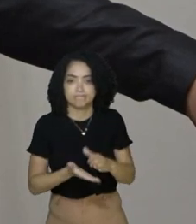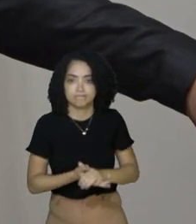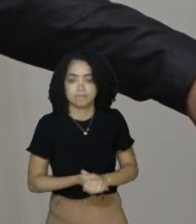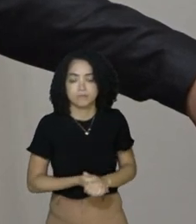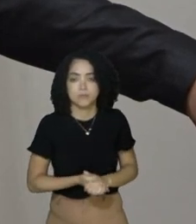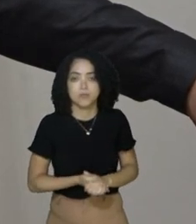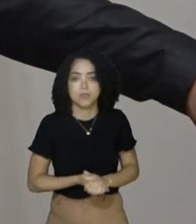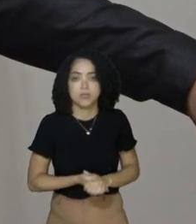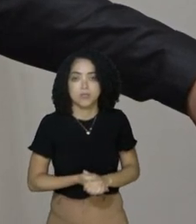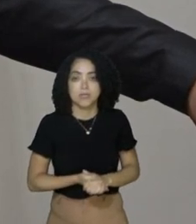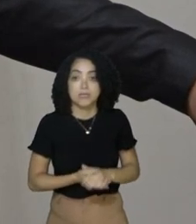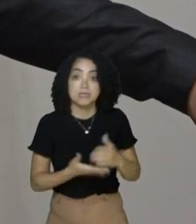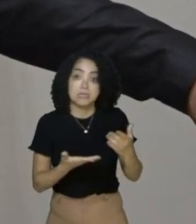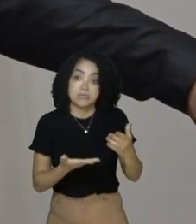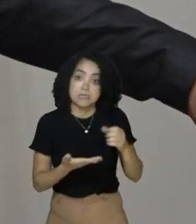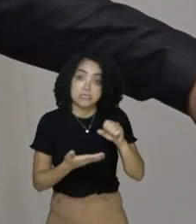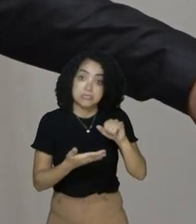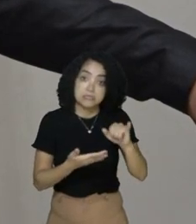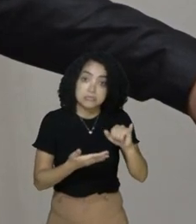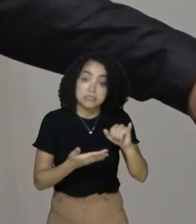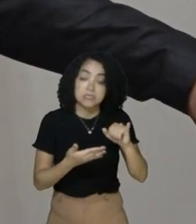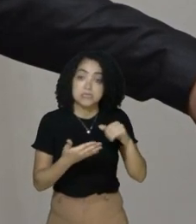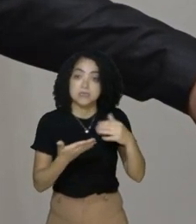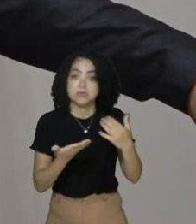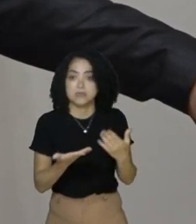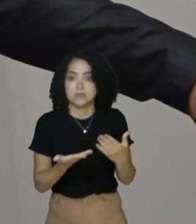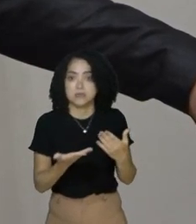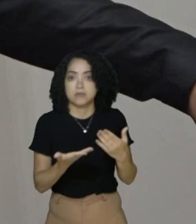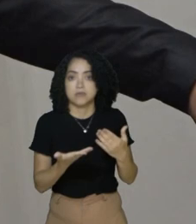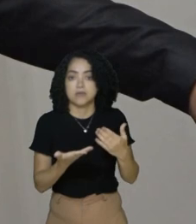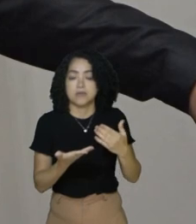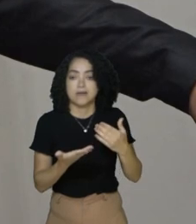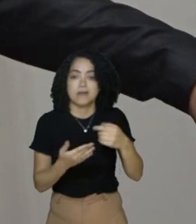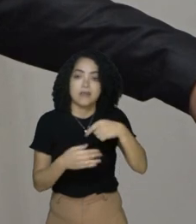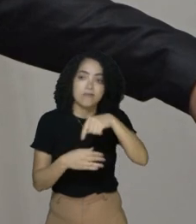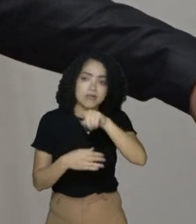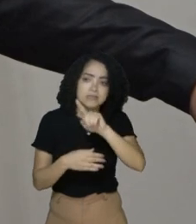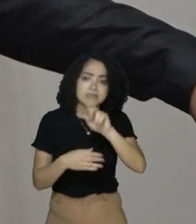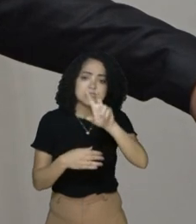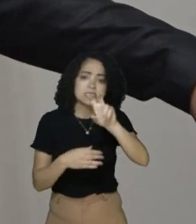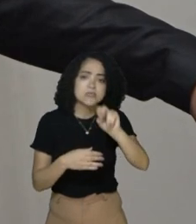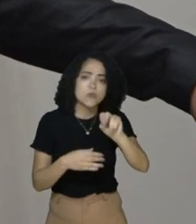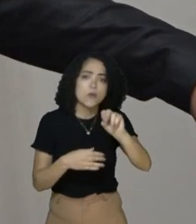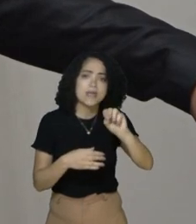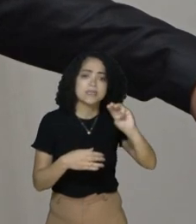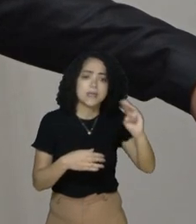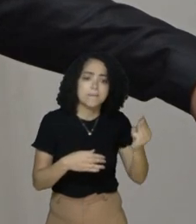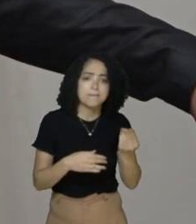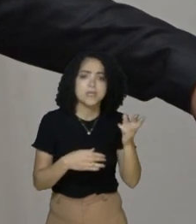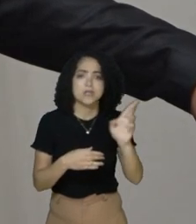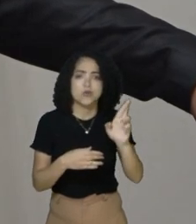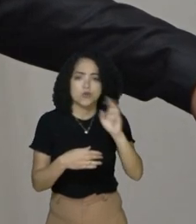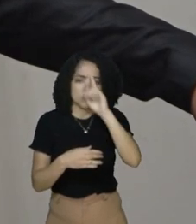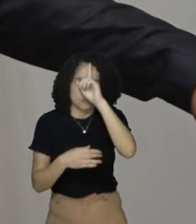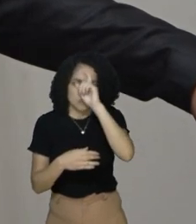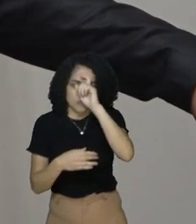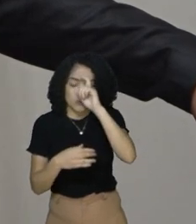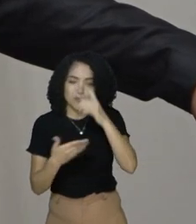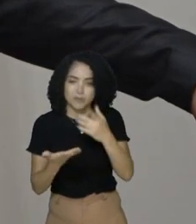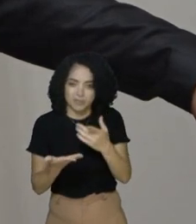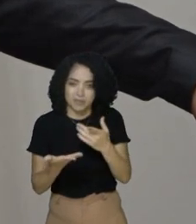Se a gente levasse lá para o Bethesda, lá, Michel Peters, 50 milhões de reais para aquele hospital,